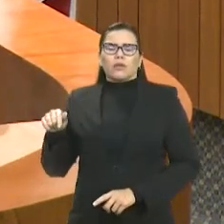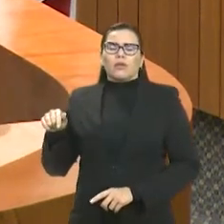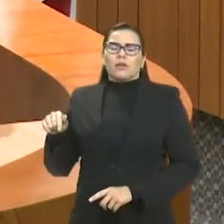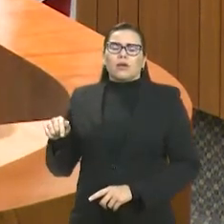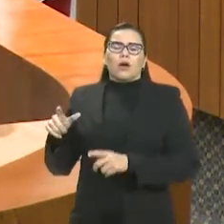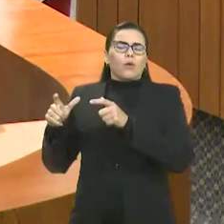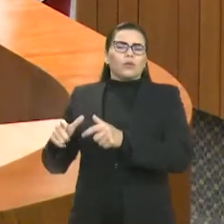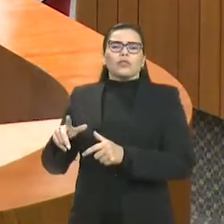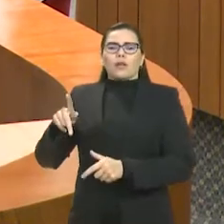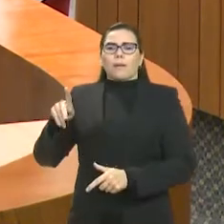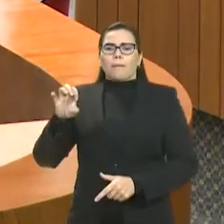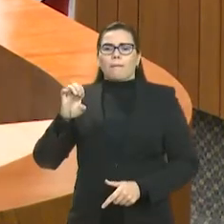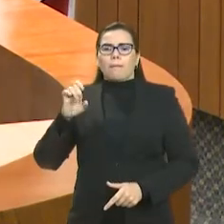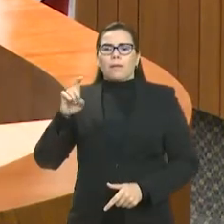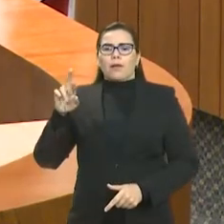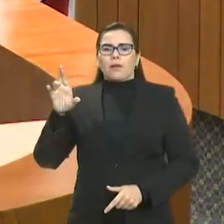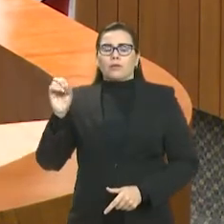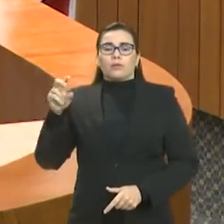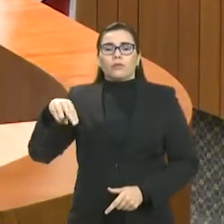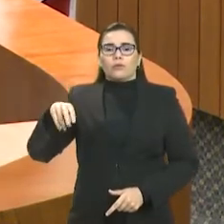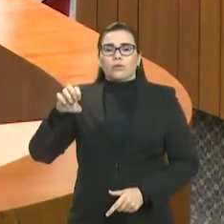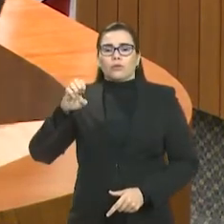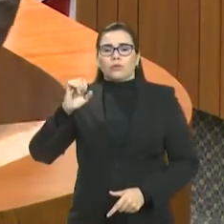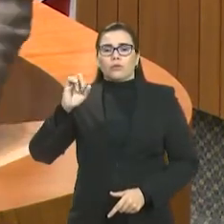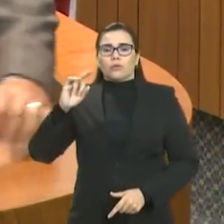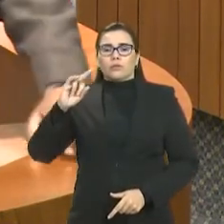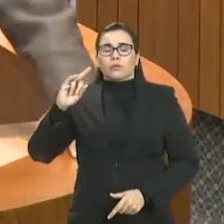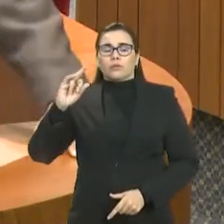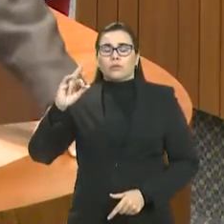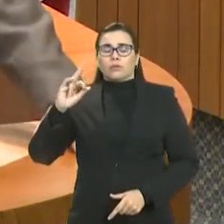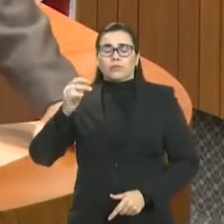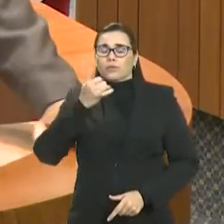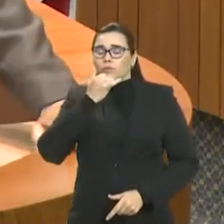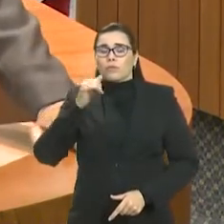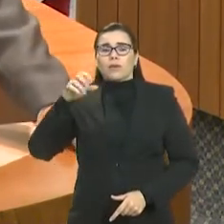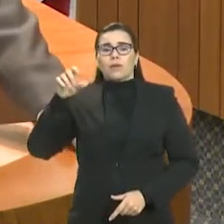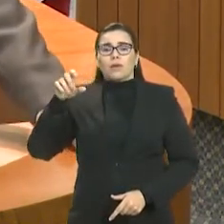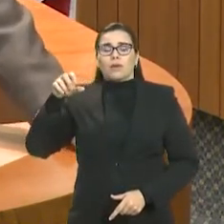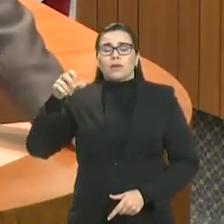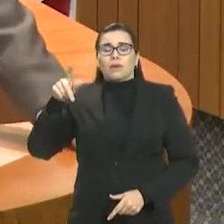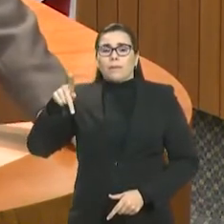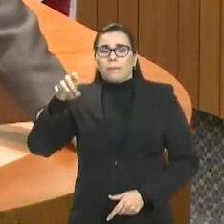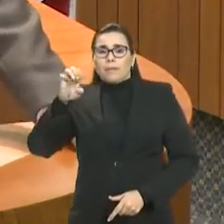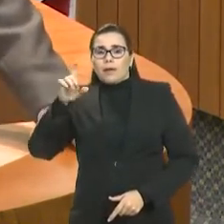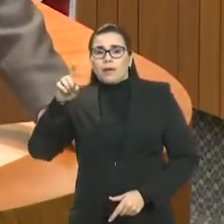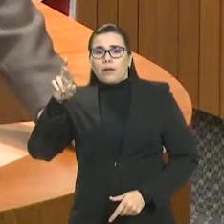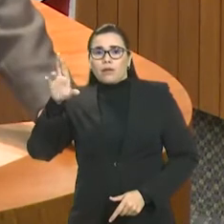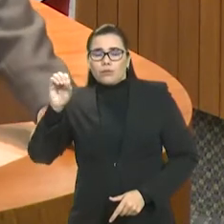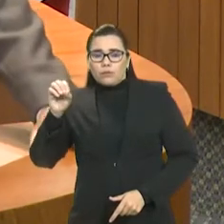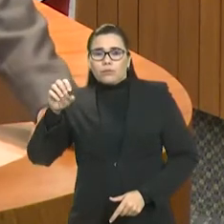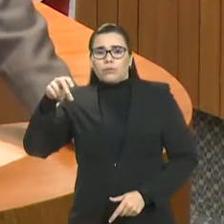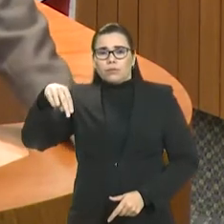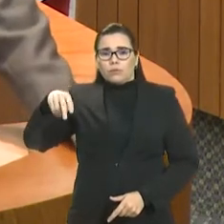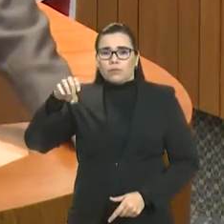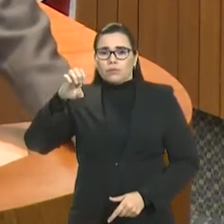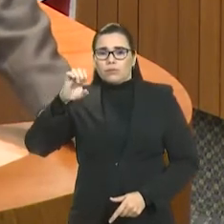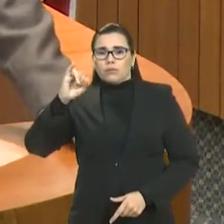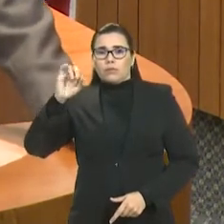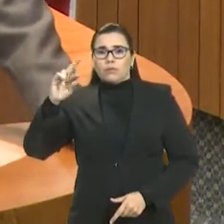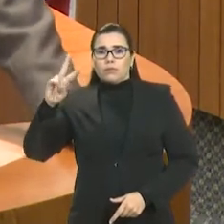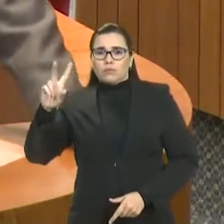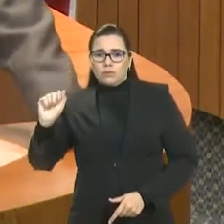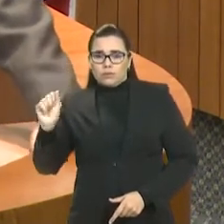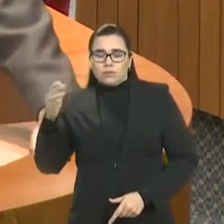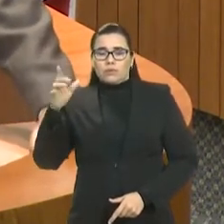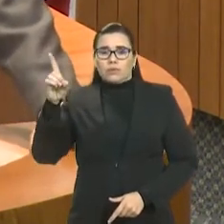O governador Brandão lançou uma outra obra muito importante, uma ação fundamental para a cidade nesse momento